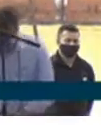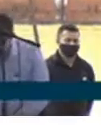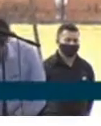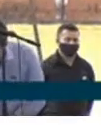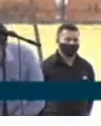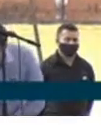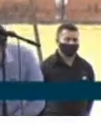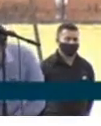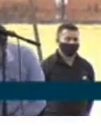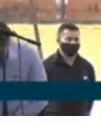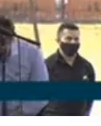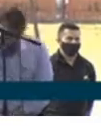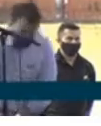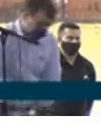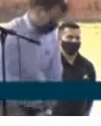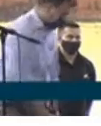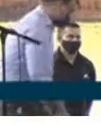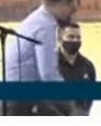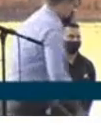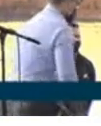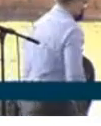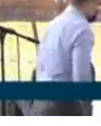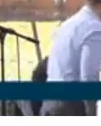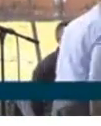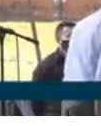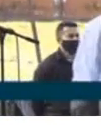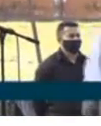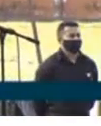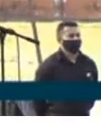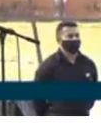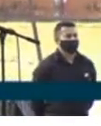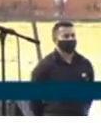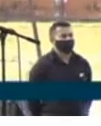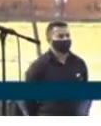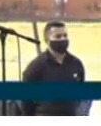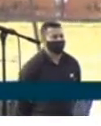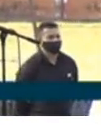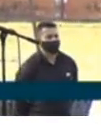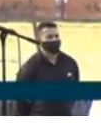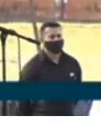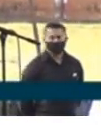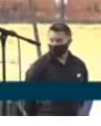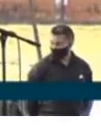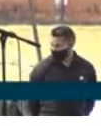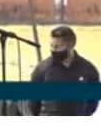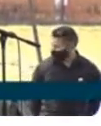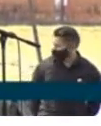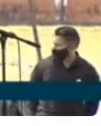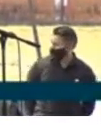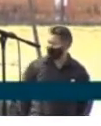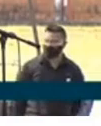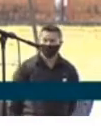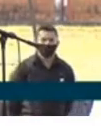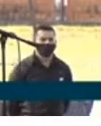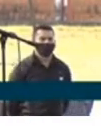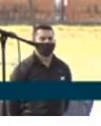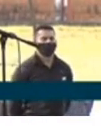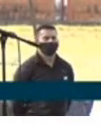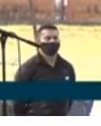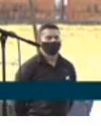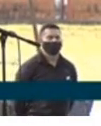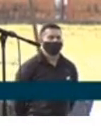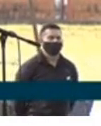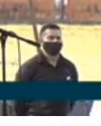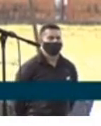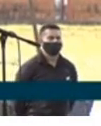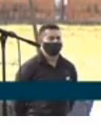punição não se enquadrava no regulamento disciplinar do Exército, ela passava a ser um capacete de Guavira.